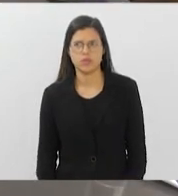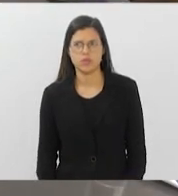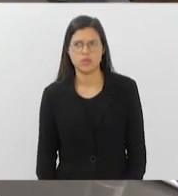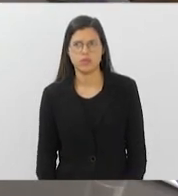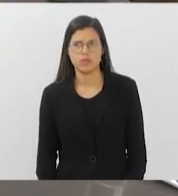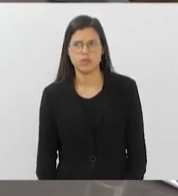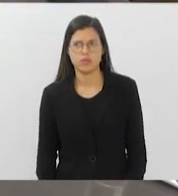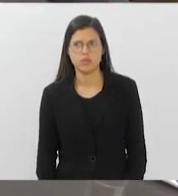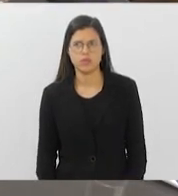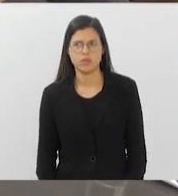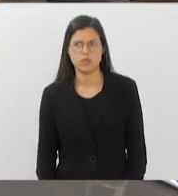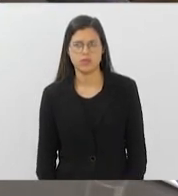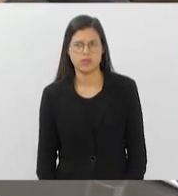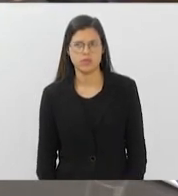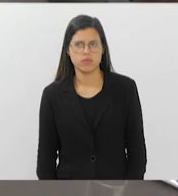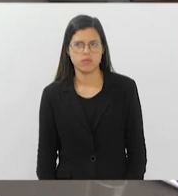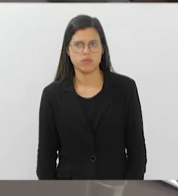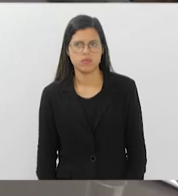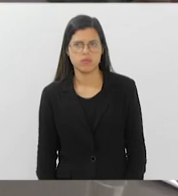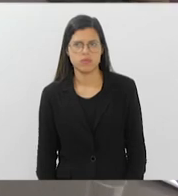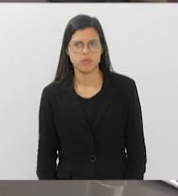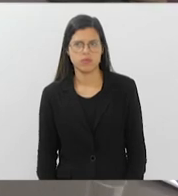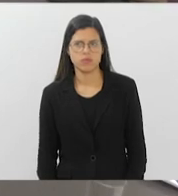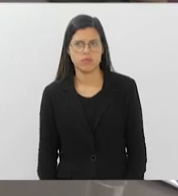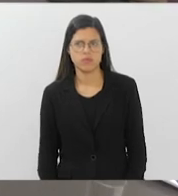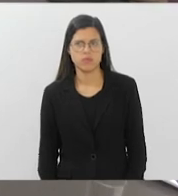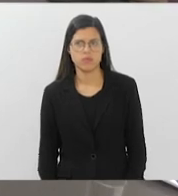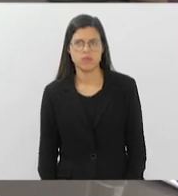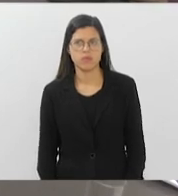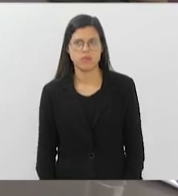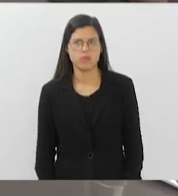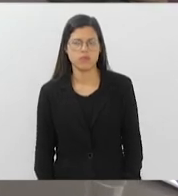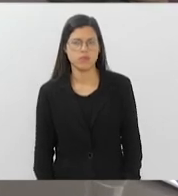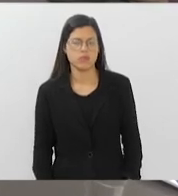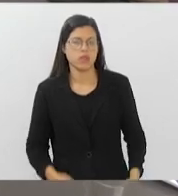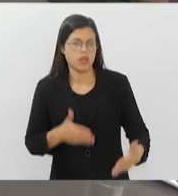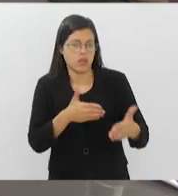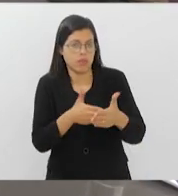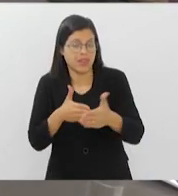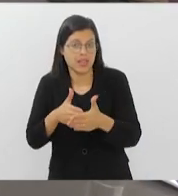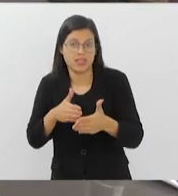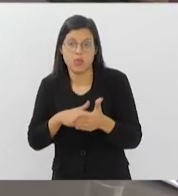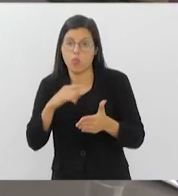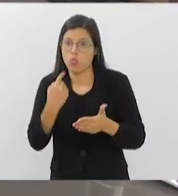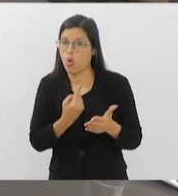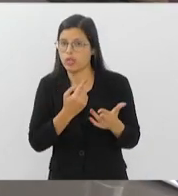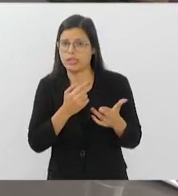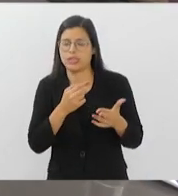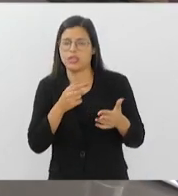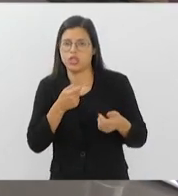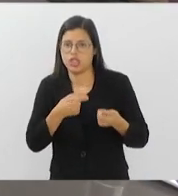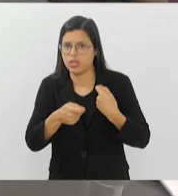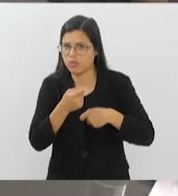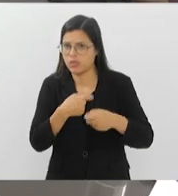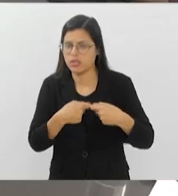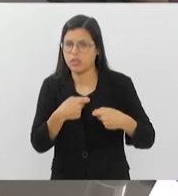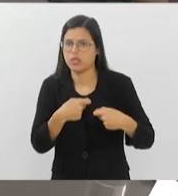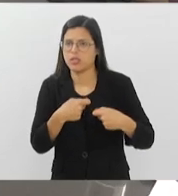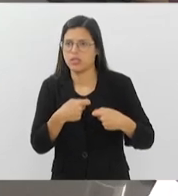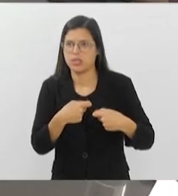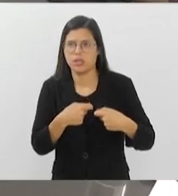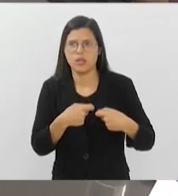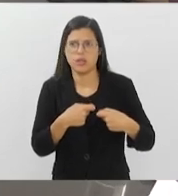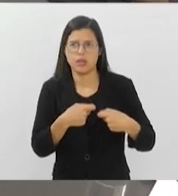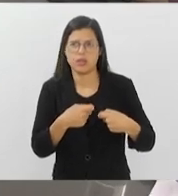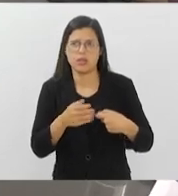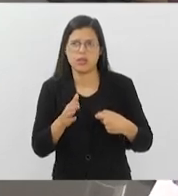Presidente. Está dizendo é limitação territorial, não é isso? Não, limitação nossa de competência no âmbito estadual só. Entendeu? Eu acho que já